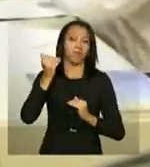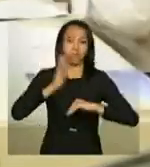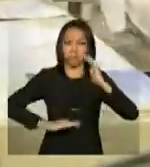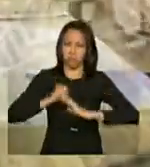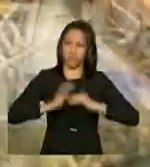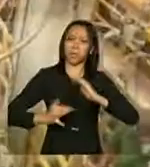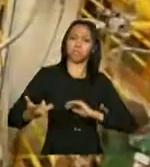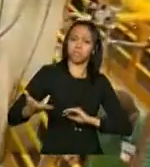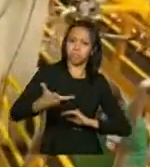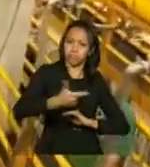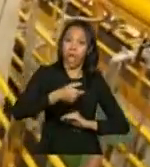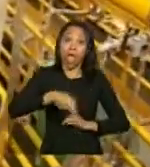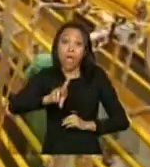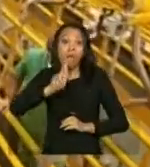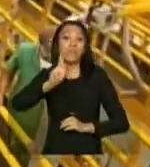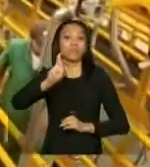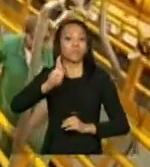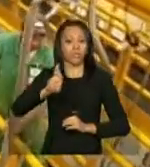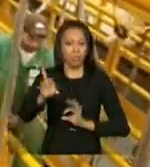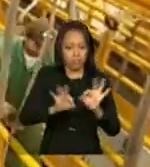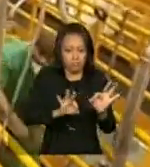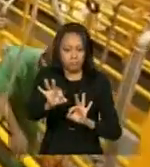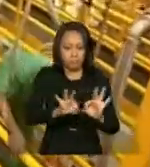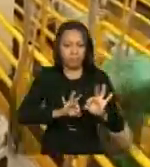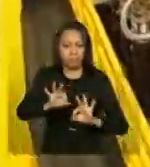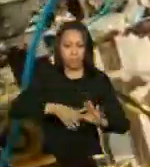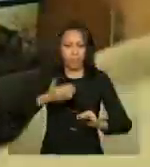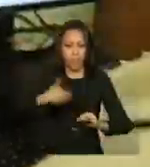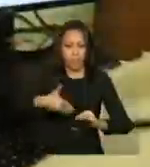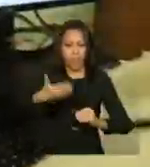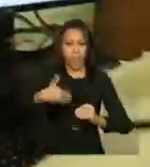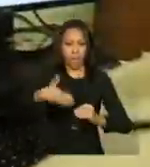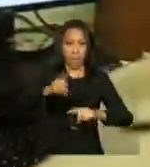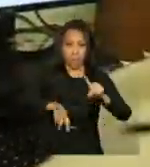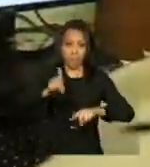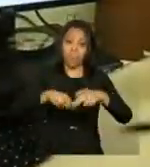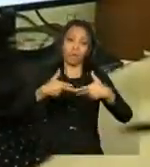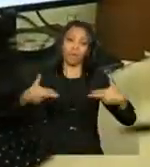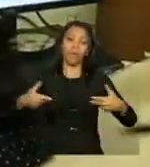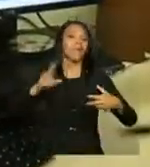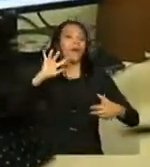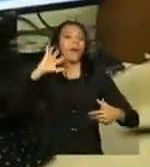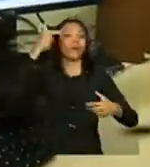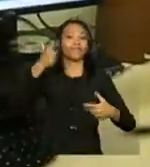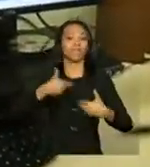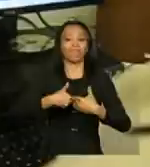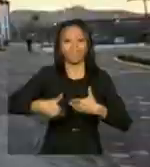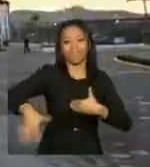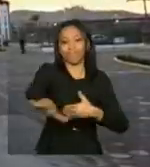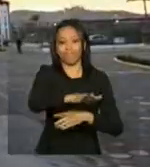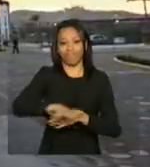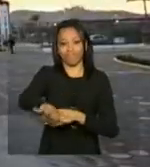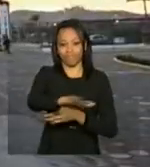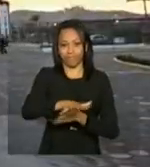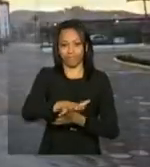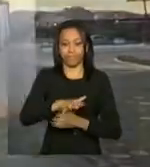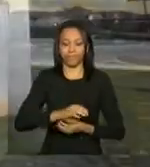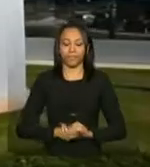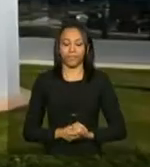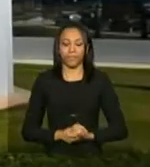técnico, responsável pelo desenvolvimento de uma extensa linha de produtos e de soluções customizadas.